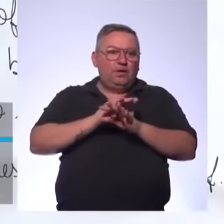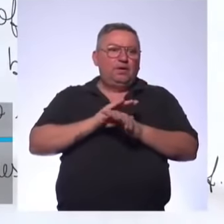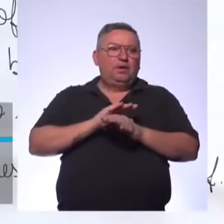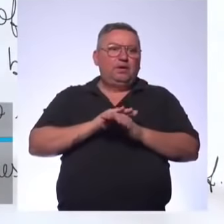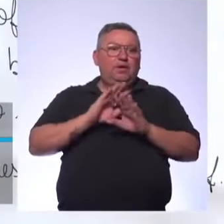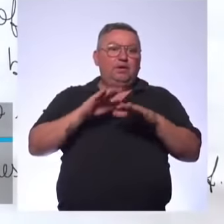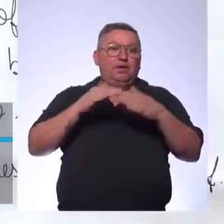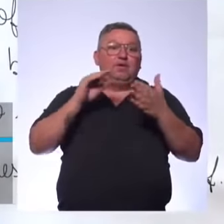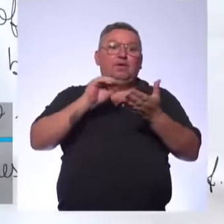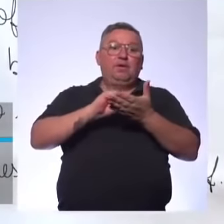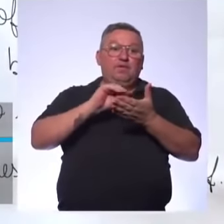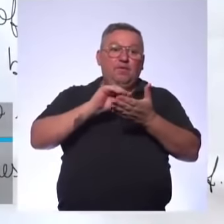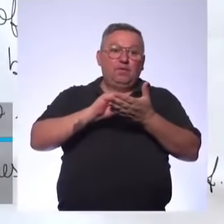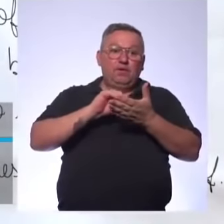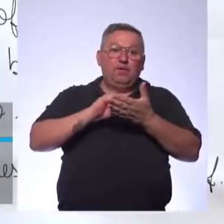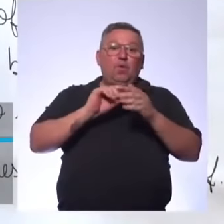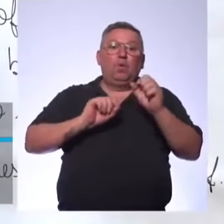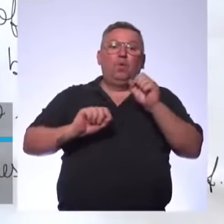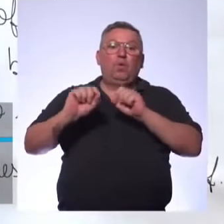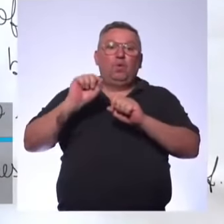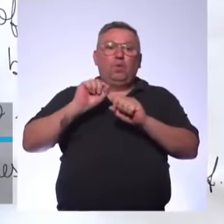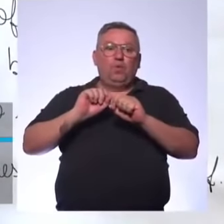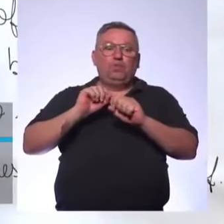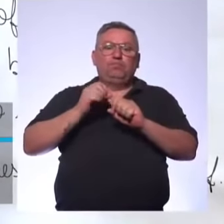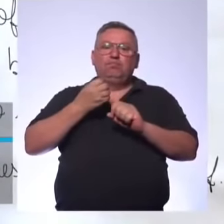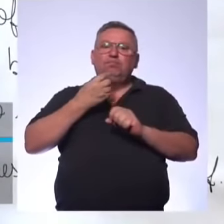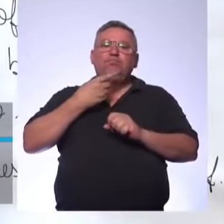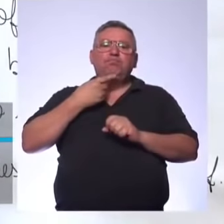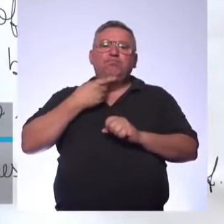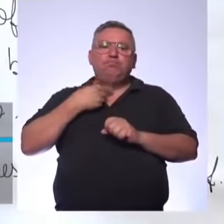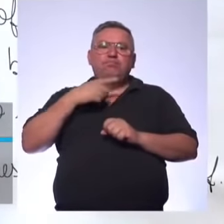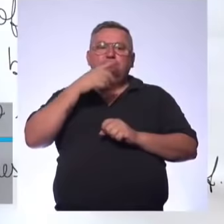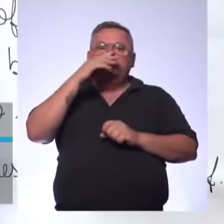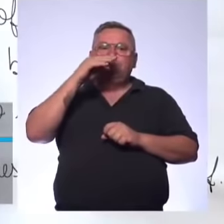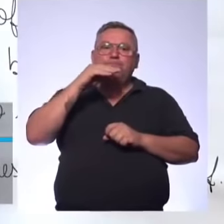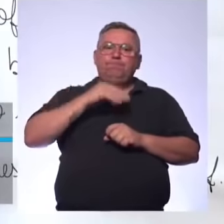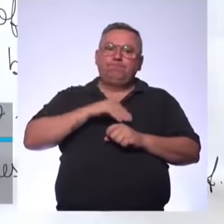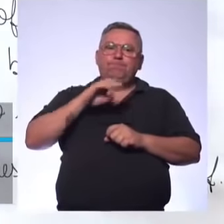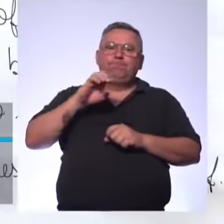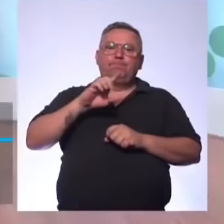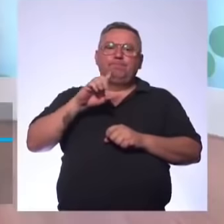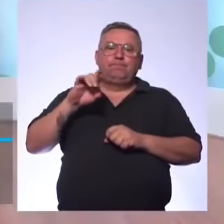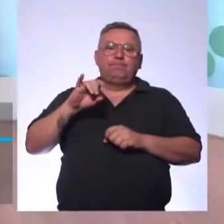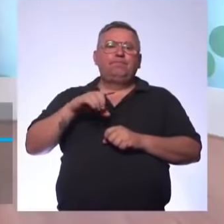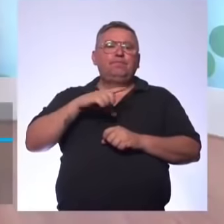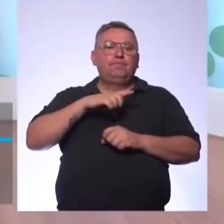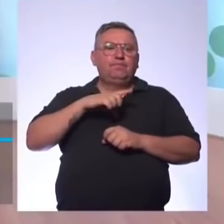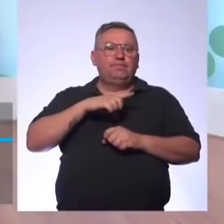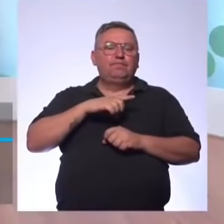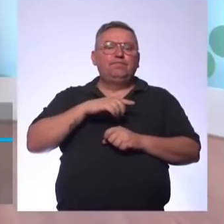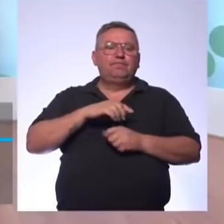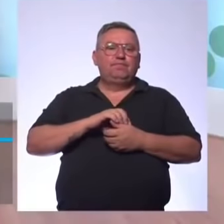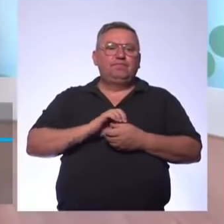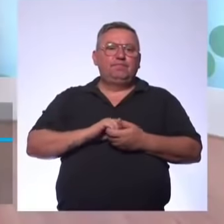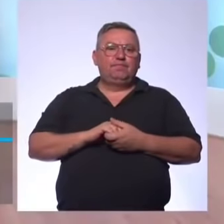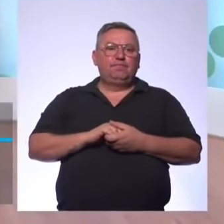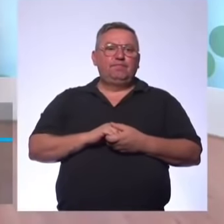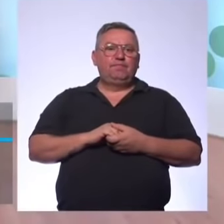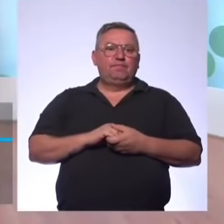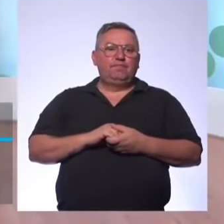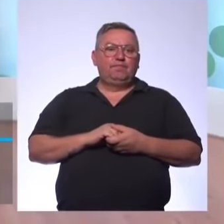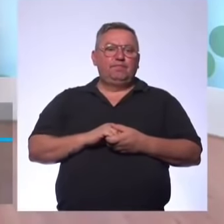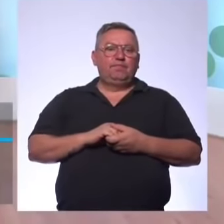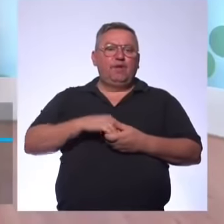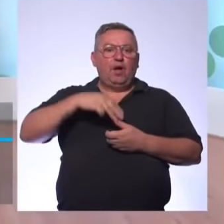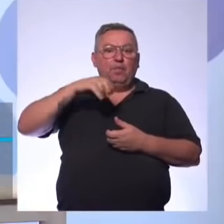tá então tá faltando aí o que boa vontade tem preguiça né Edna sem só olha não vamos lá